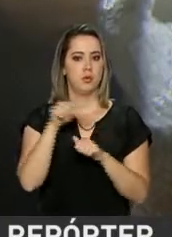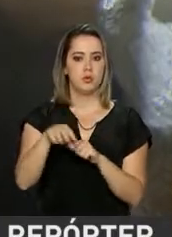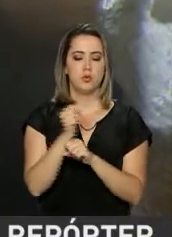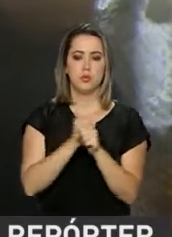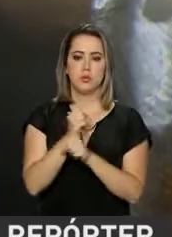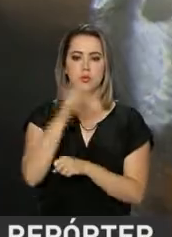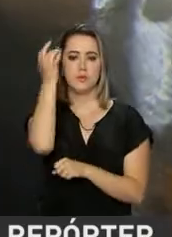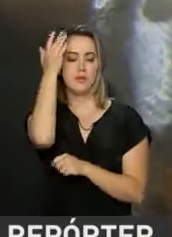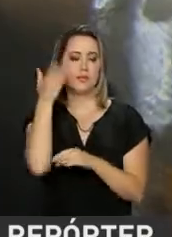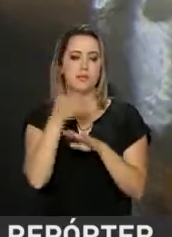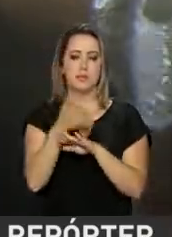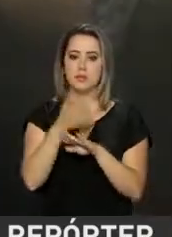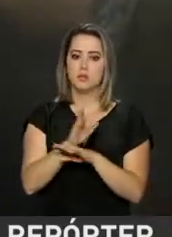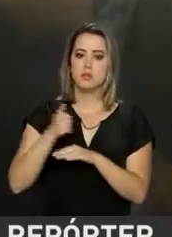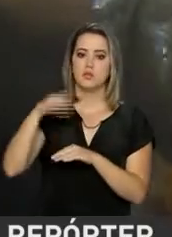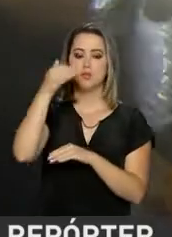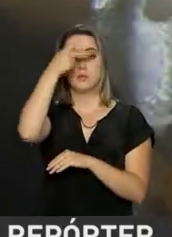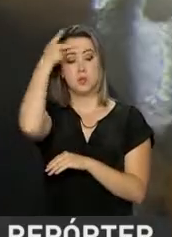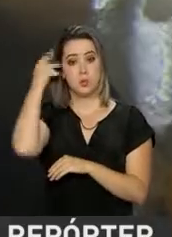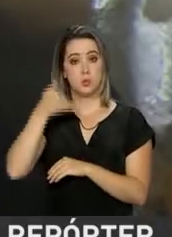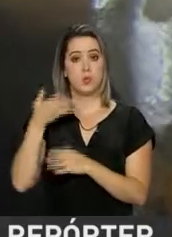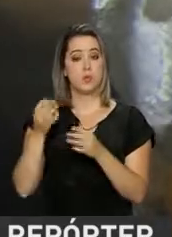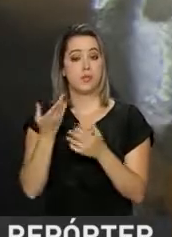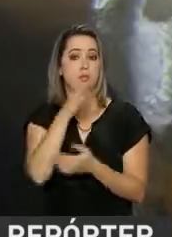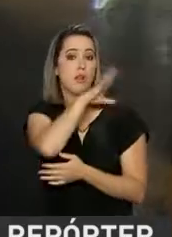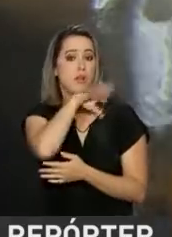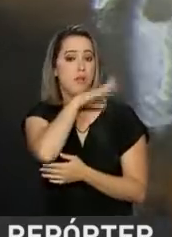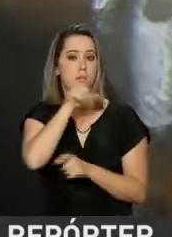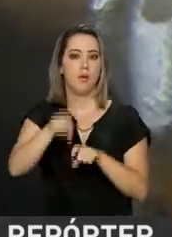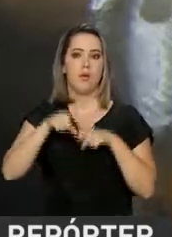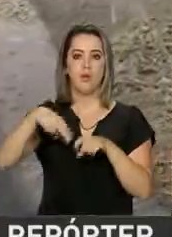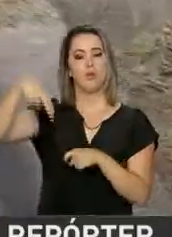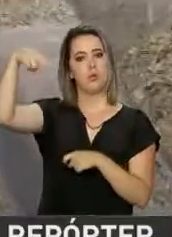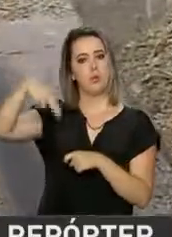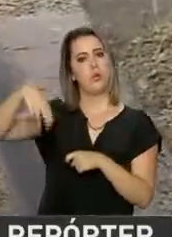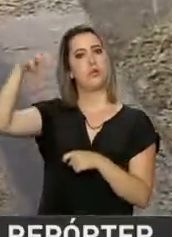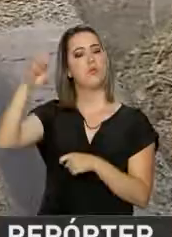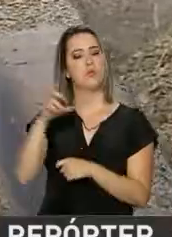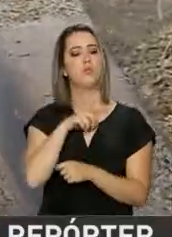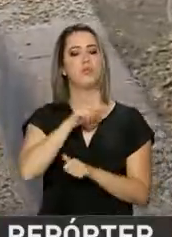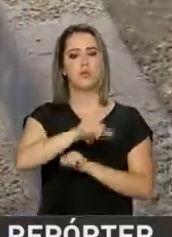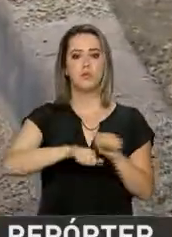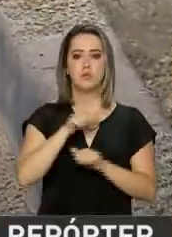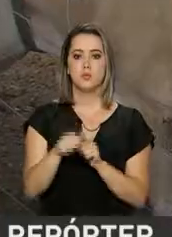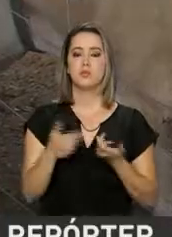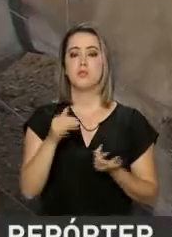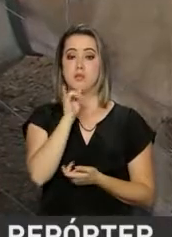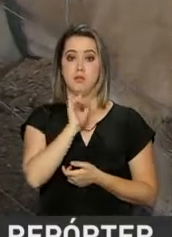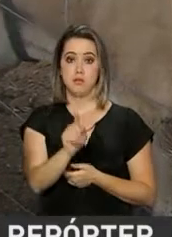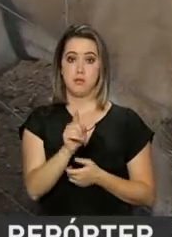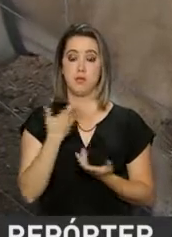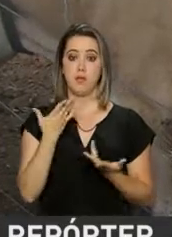facilitar o acesso de mais criadores principalmente do norte e nordeste houve alteração por exemplo no